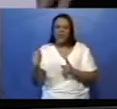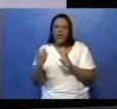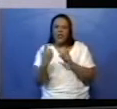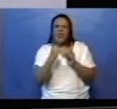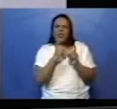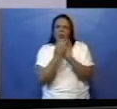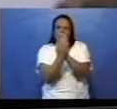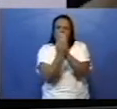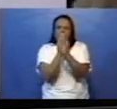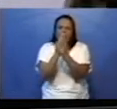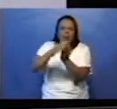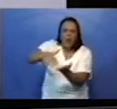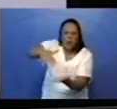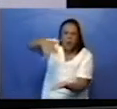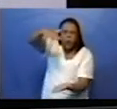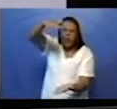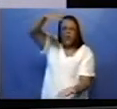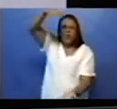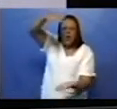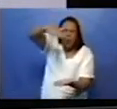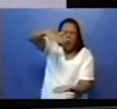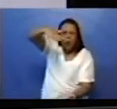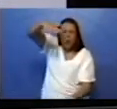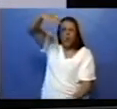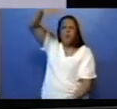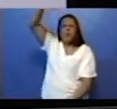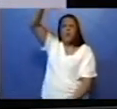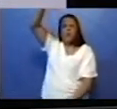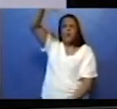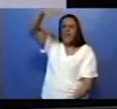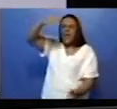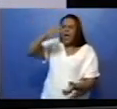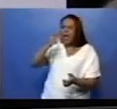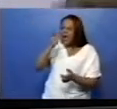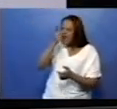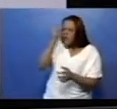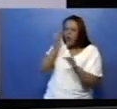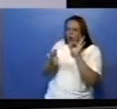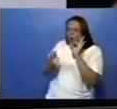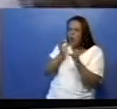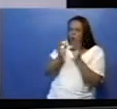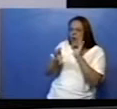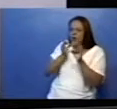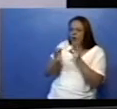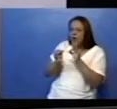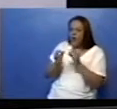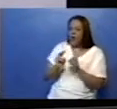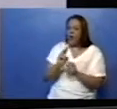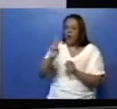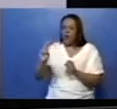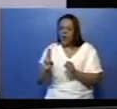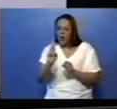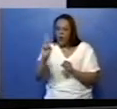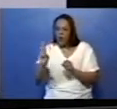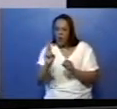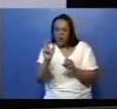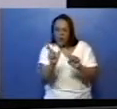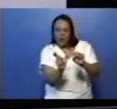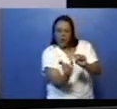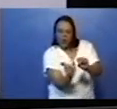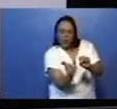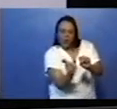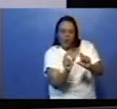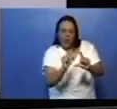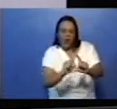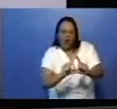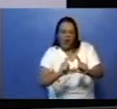são muito grandes, imensos. Então, eu tenho que usar o substantivo no aumentativo para querer